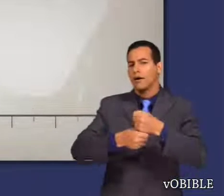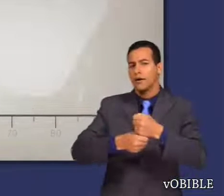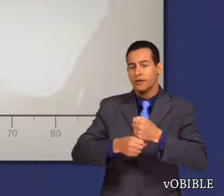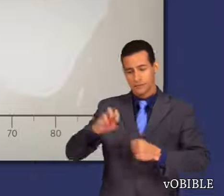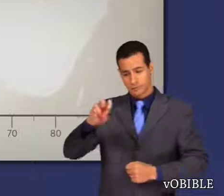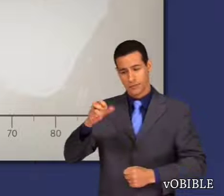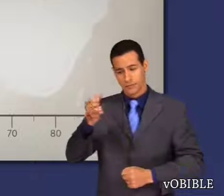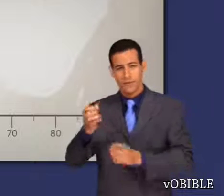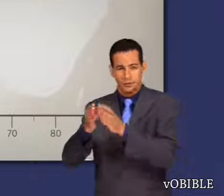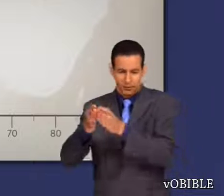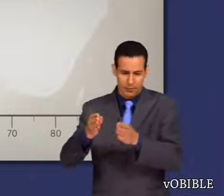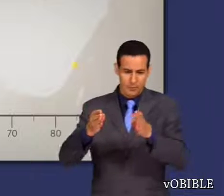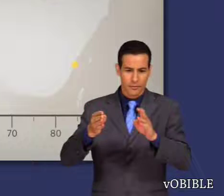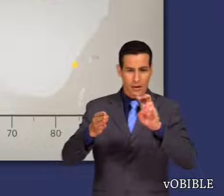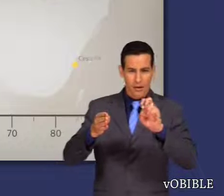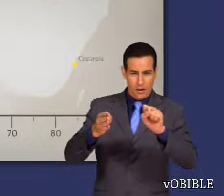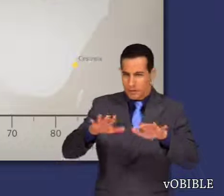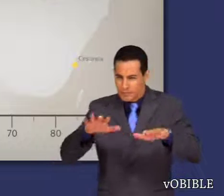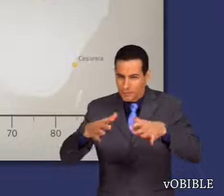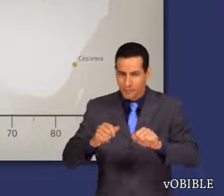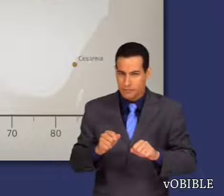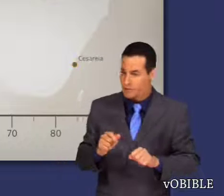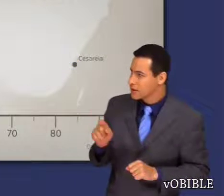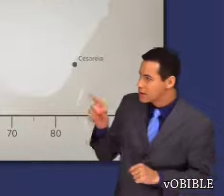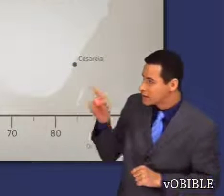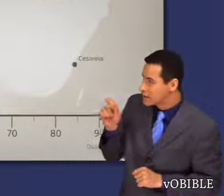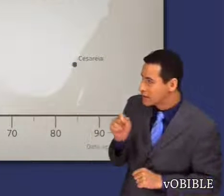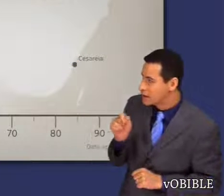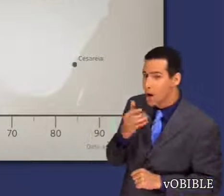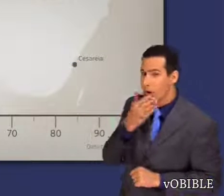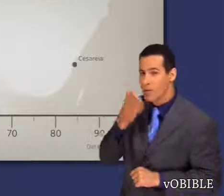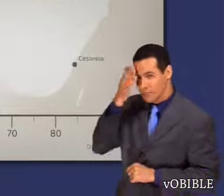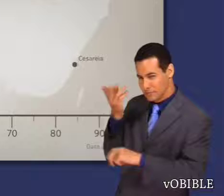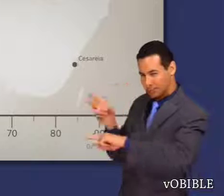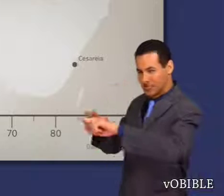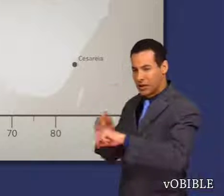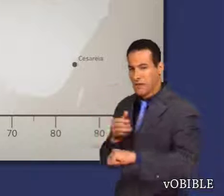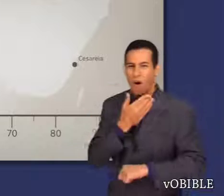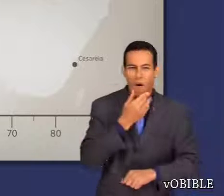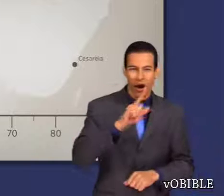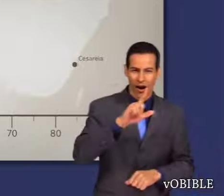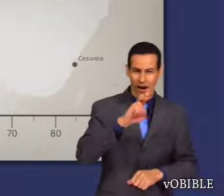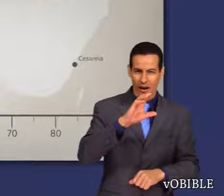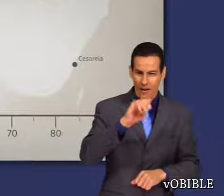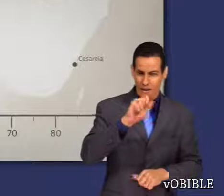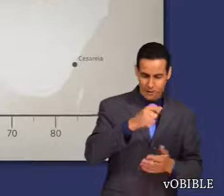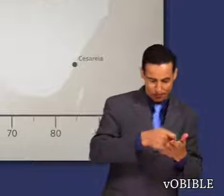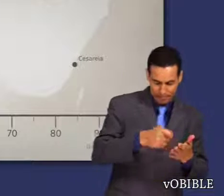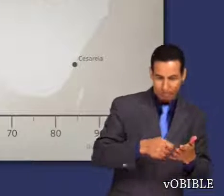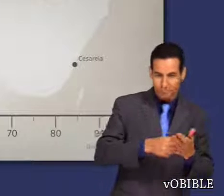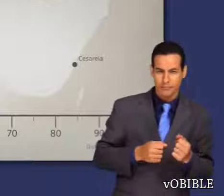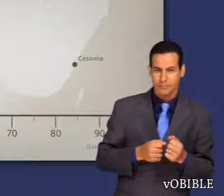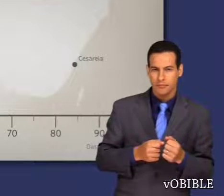Pelo visto, Lucas escreveu seu evangelho em Cesareia por volta dos anos 56 a 58, enquanto Paulo